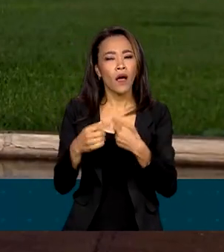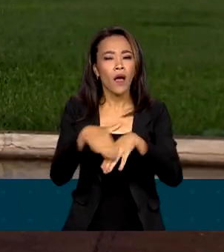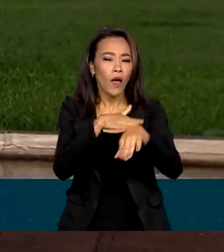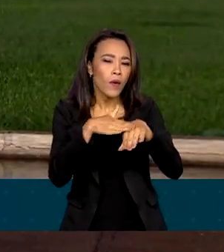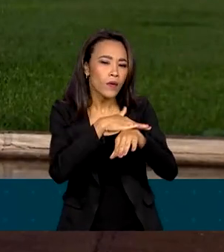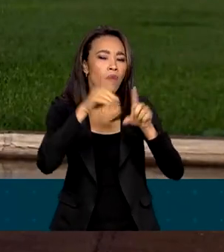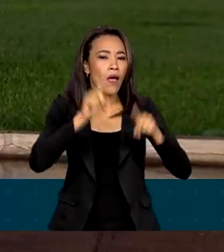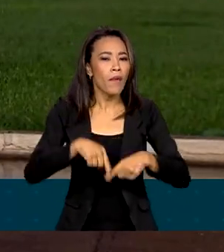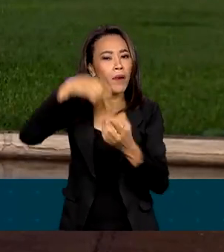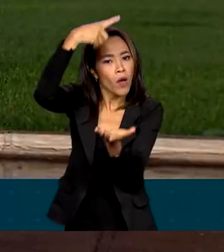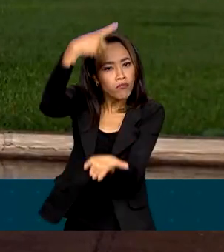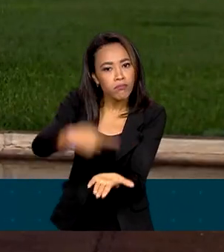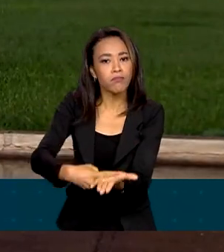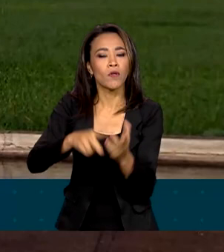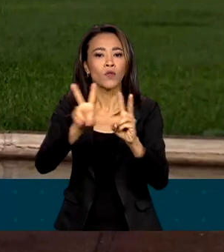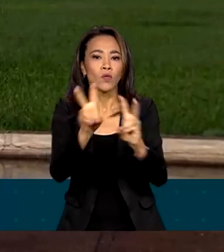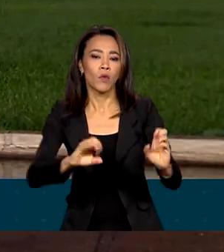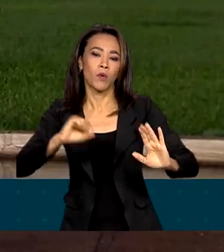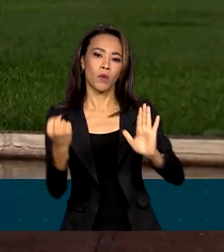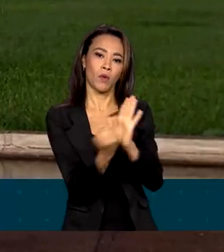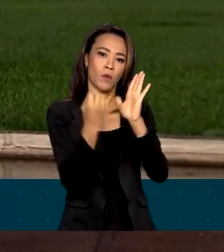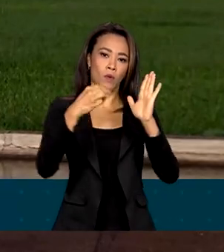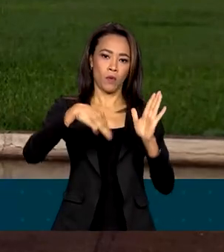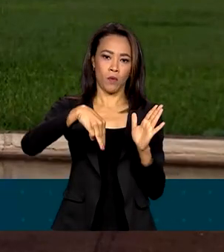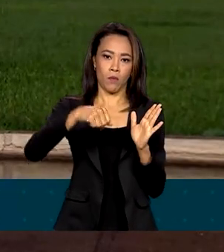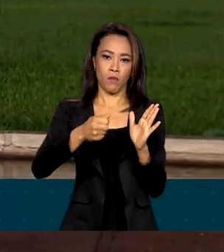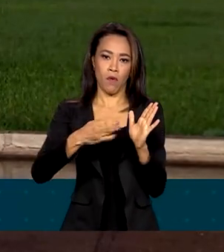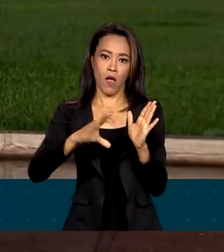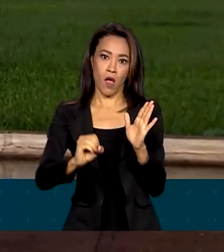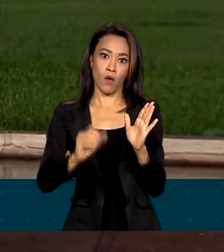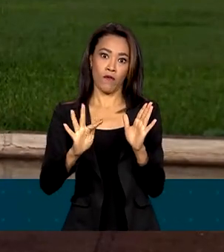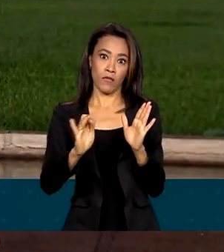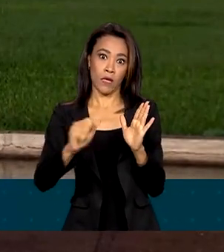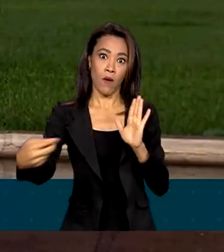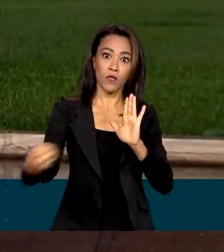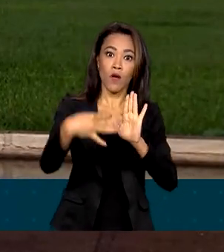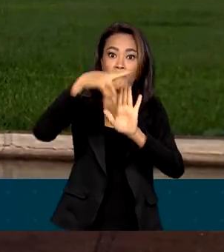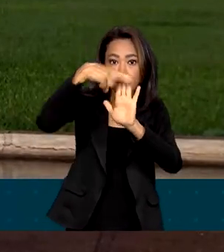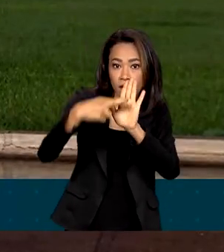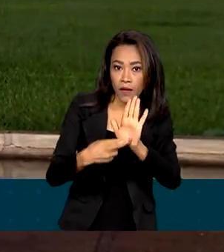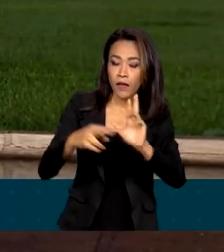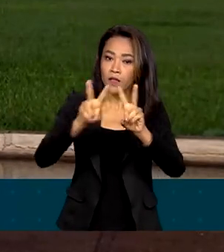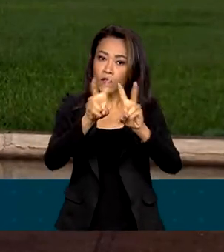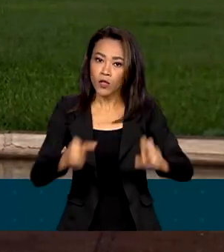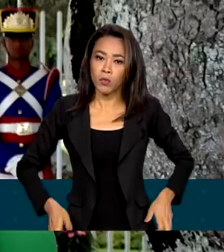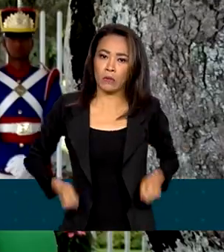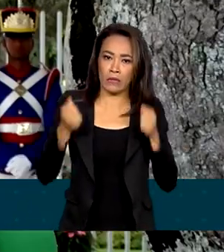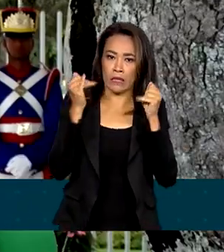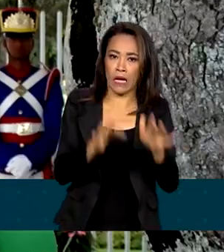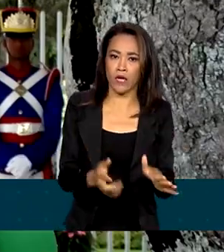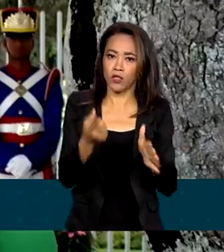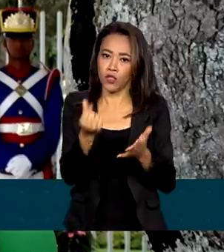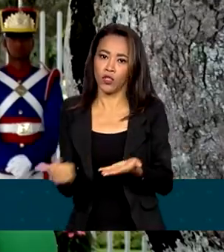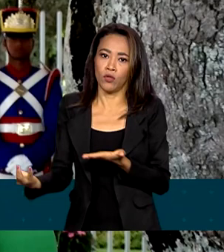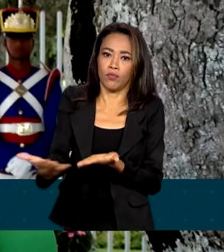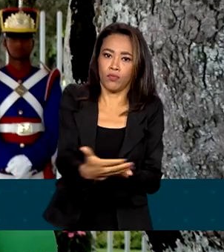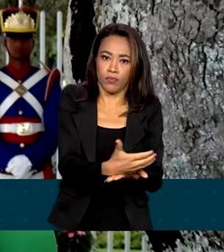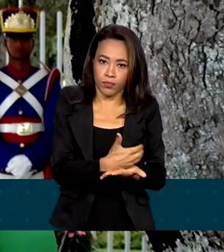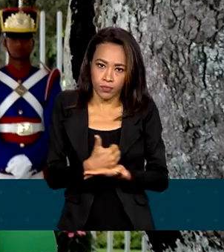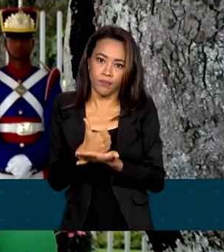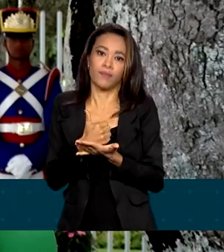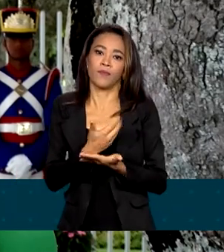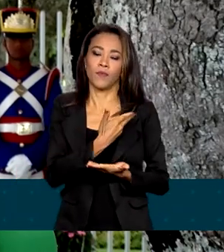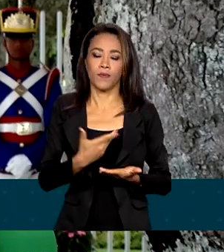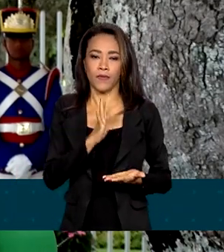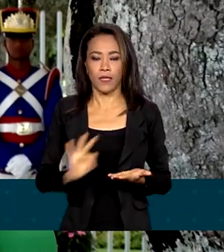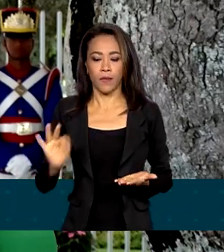novo marco fiscal, as novas regras que vão estabelecer os limites de gastos e investimentos da União. O presidente Lula tem a